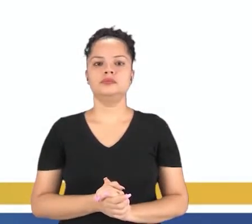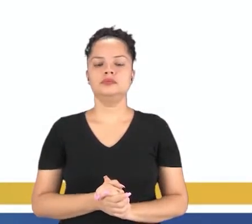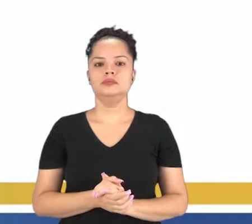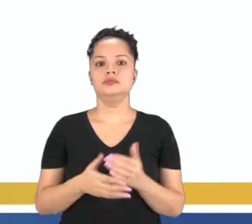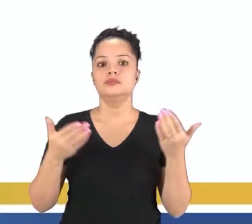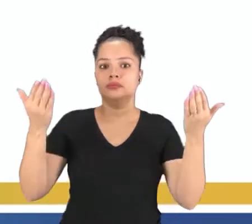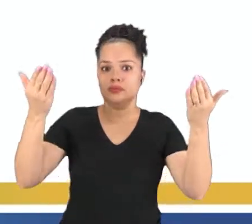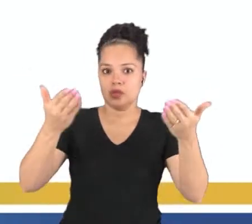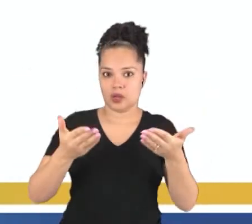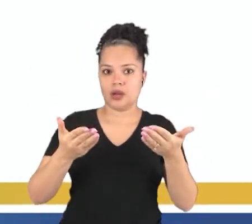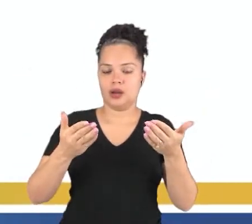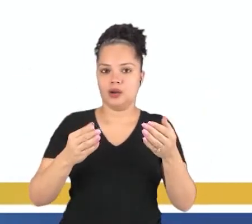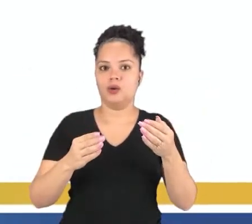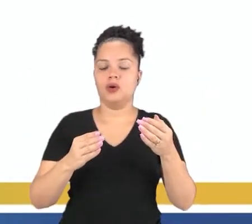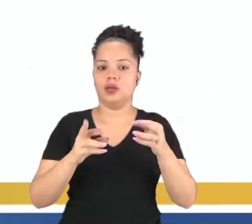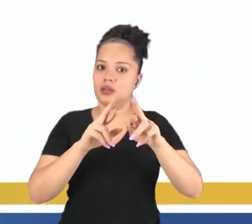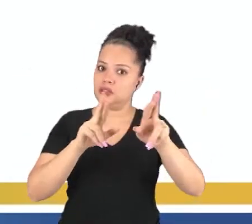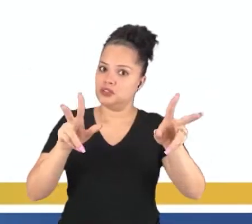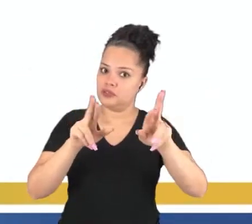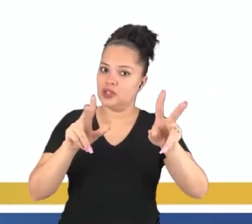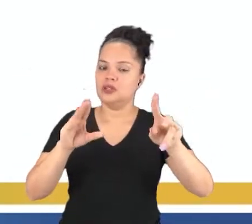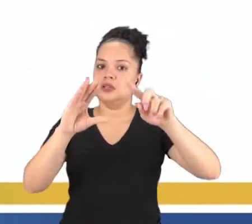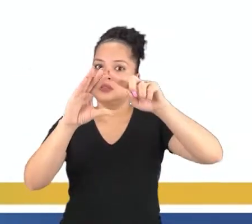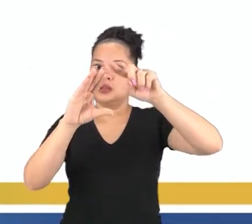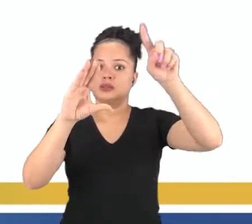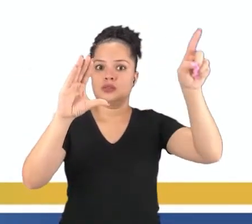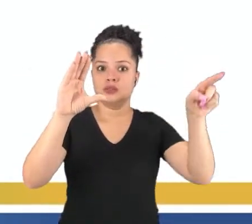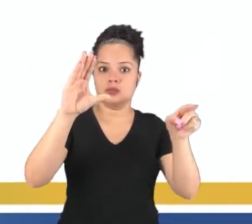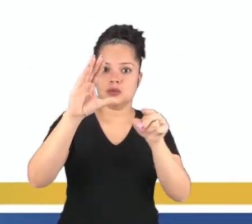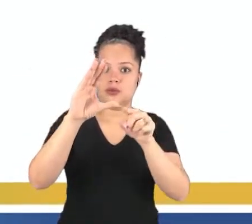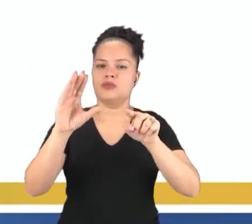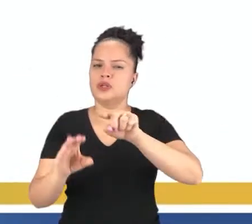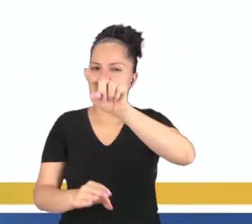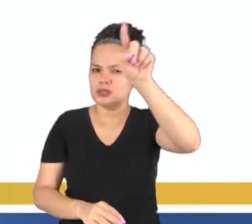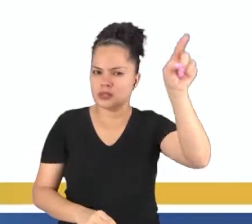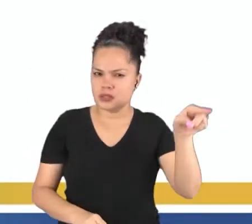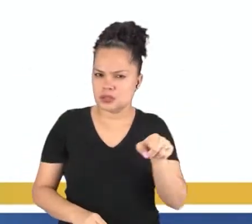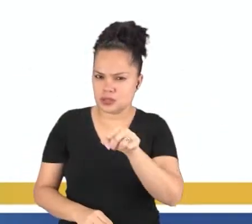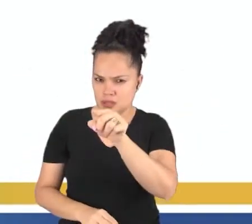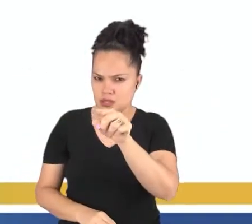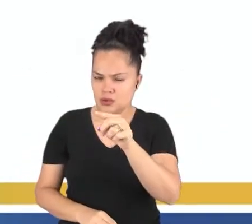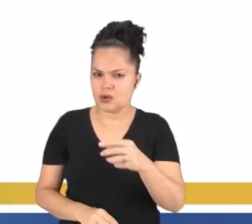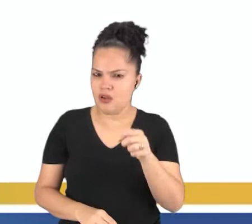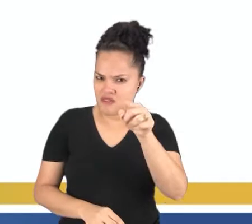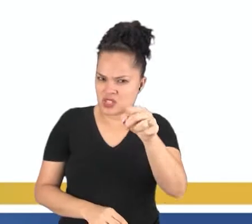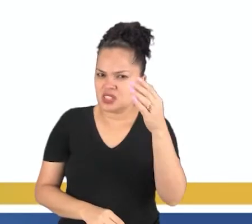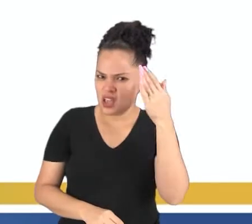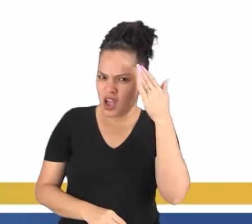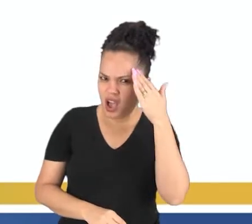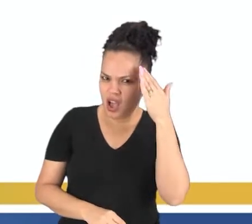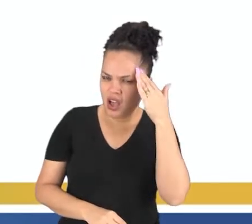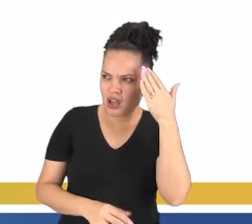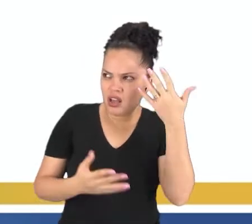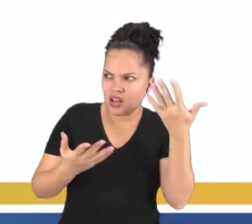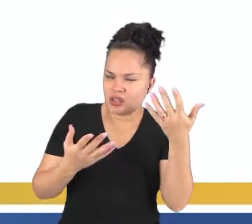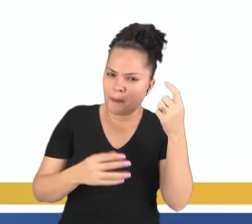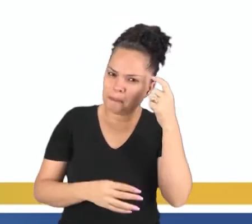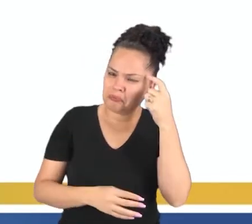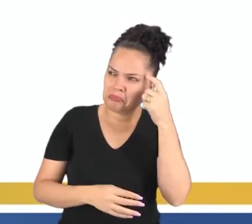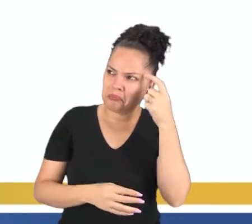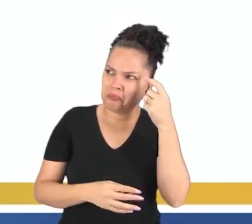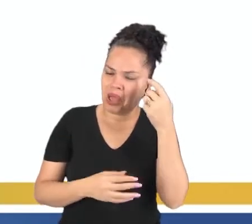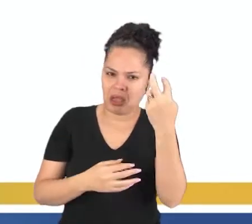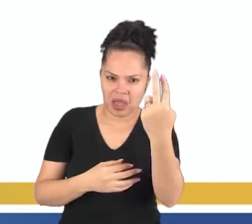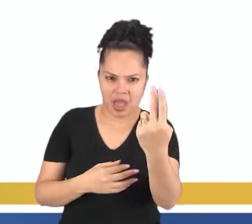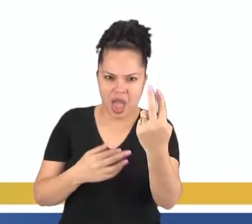Então agora circunferência e círculo. Aí eu pergunto para você, você acha que círculo e circunferência são a